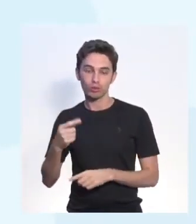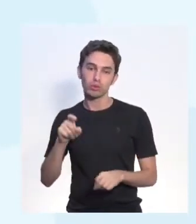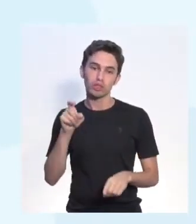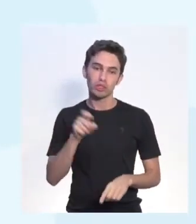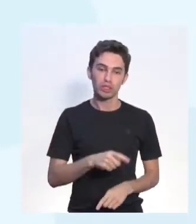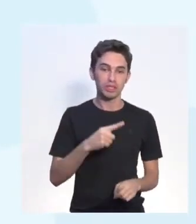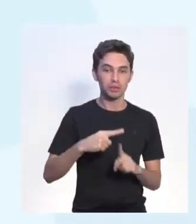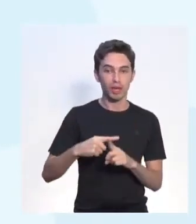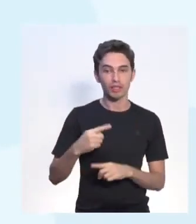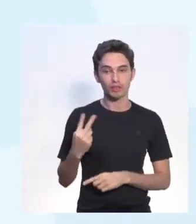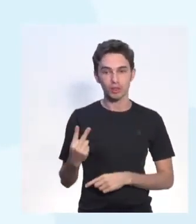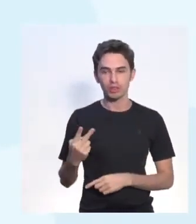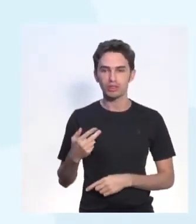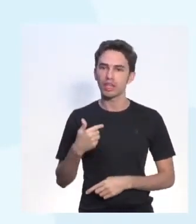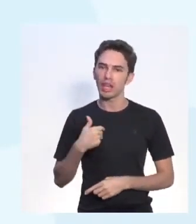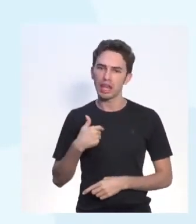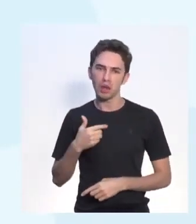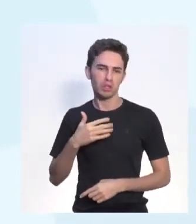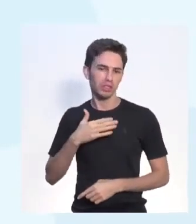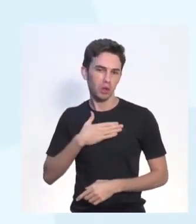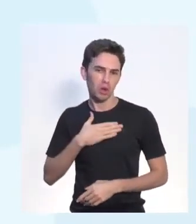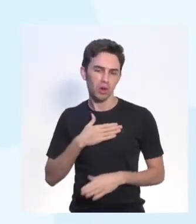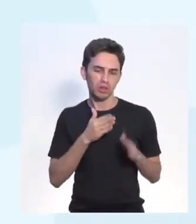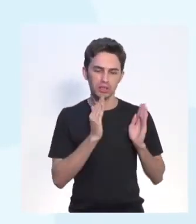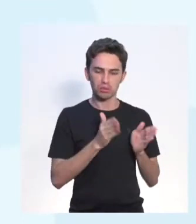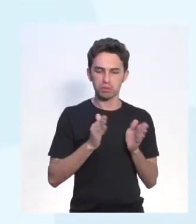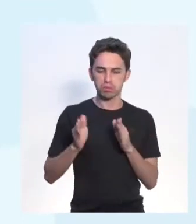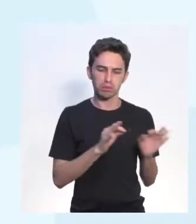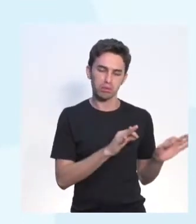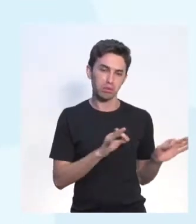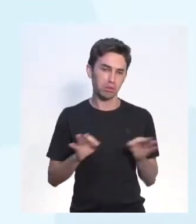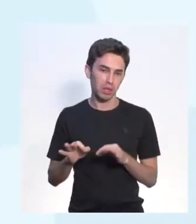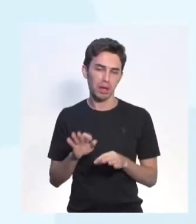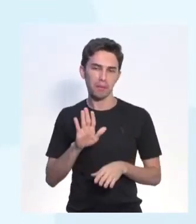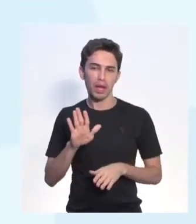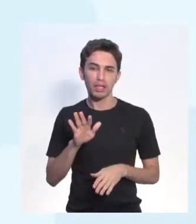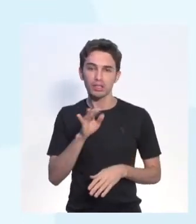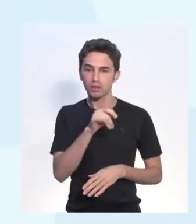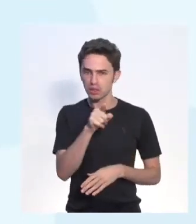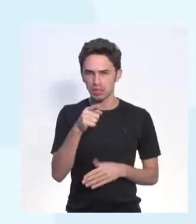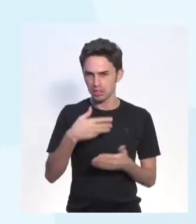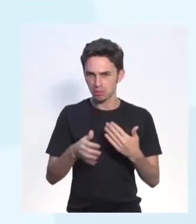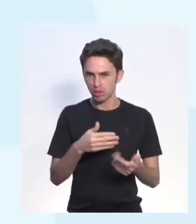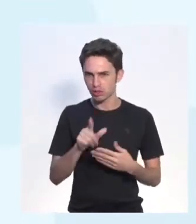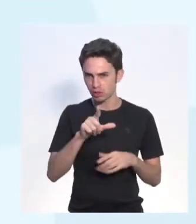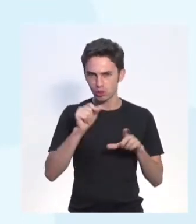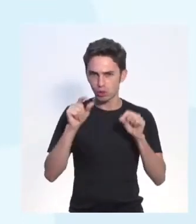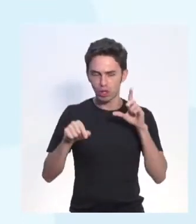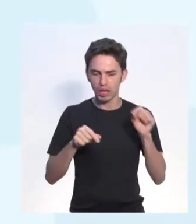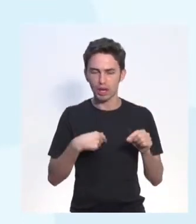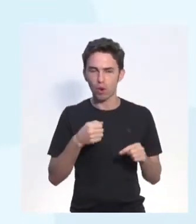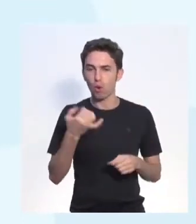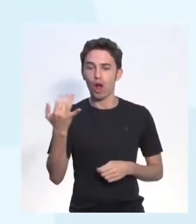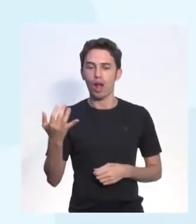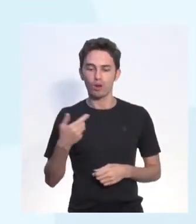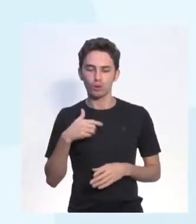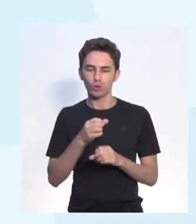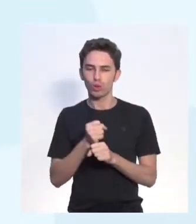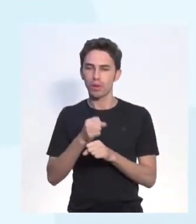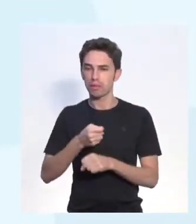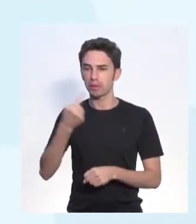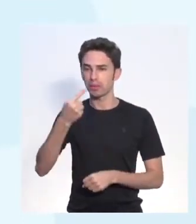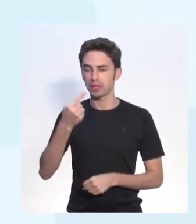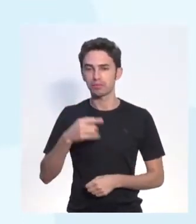tá? Eu que gosto de anotar na ordem crescente, mas tanto faz. E ele está falando aí que o perímetro, que é a soma dos lados,